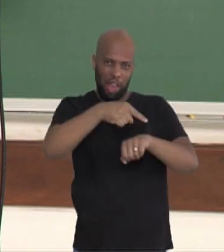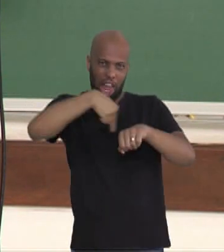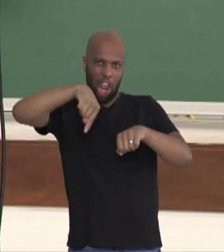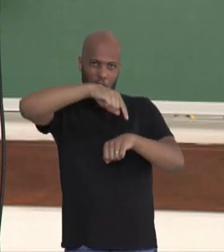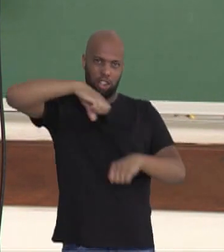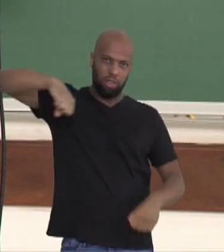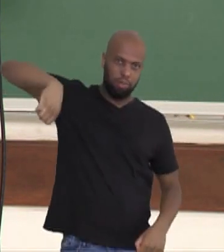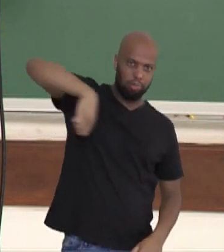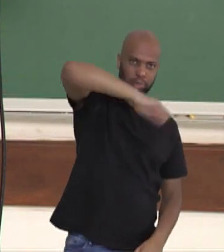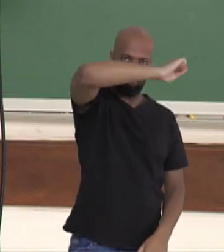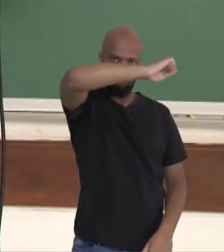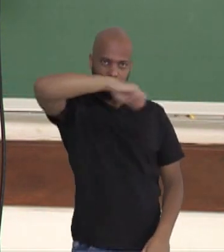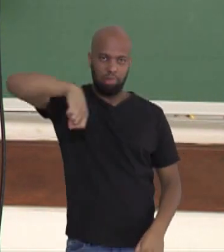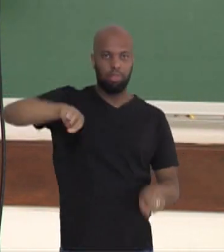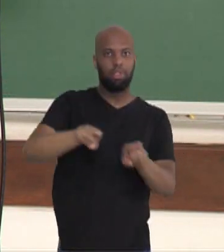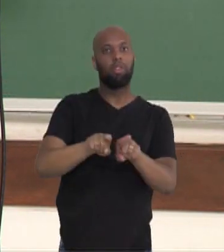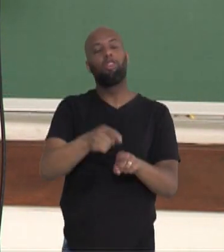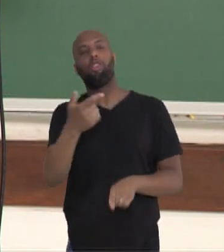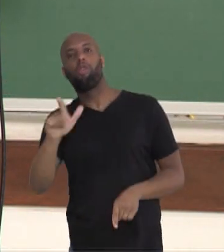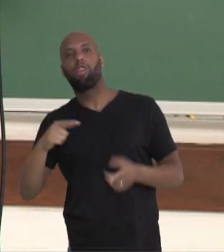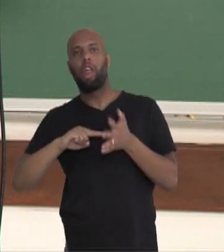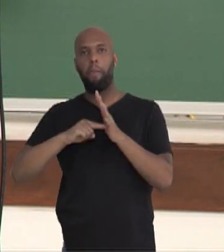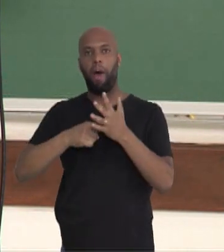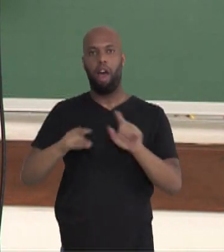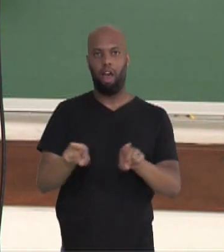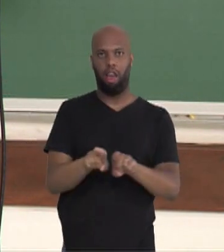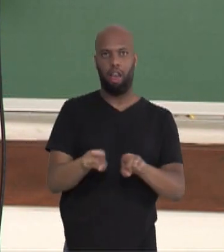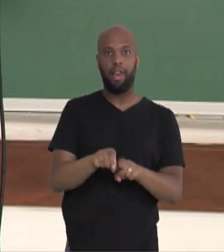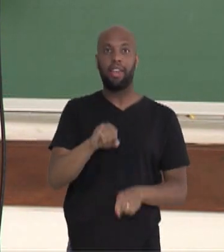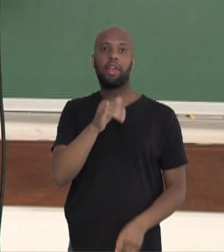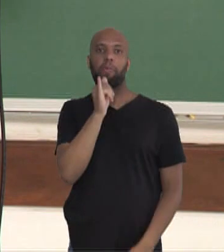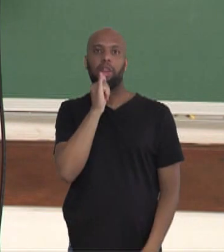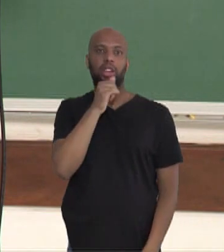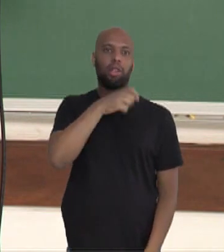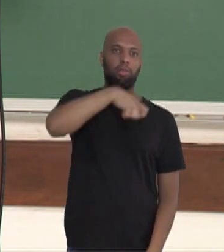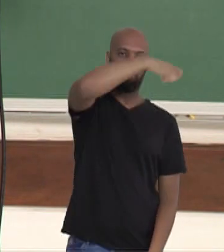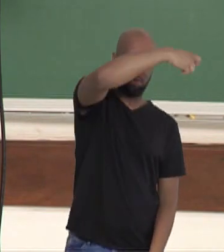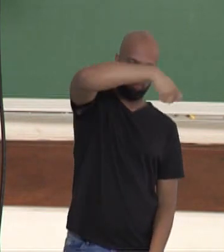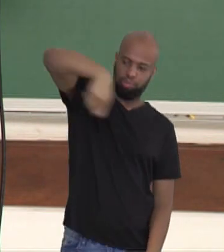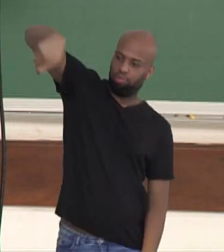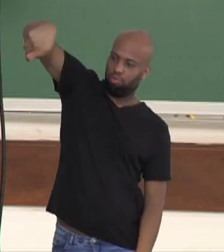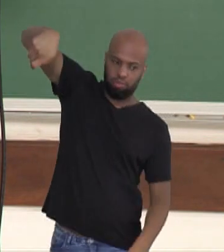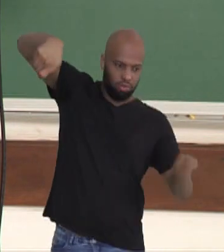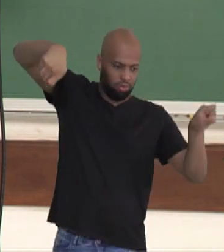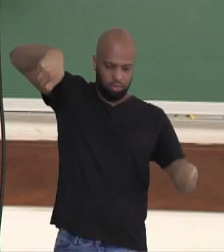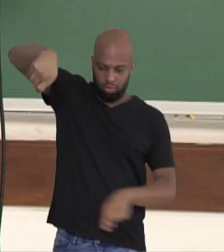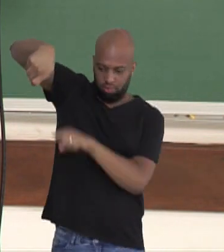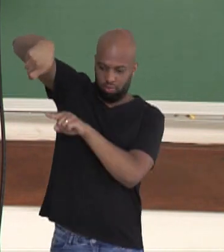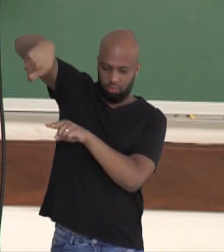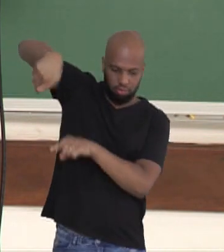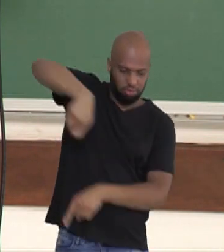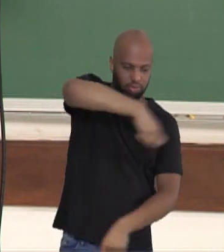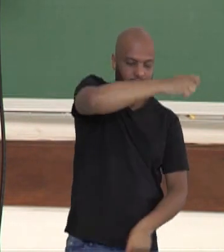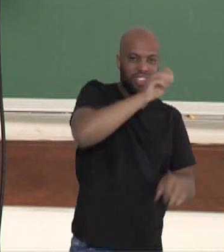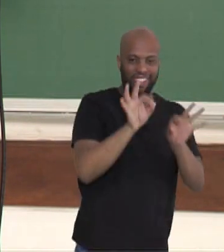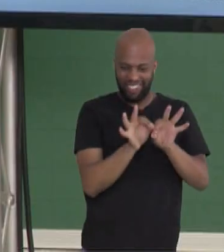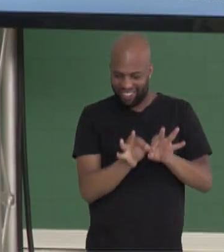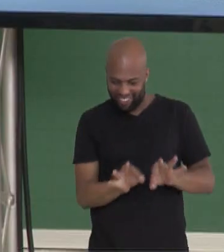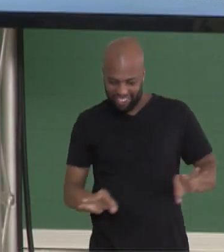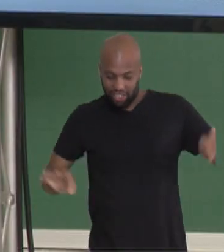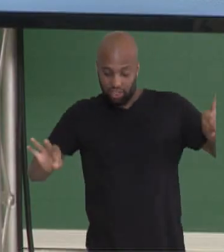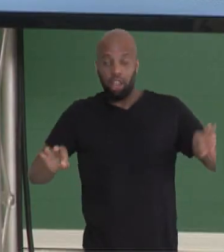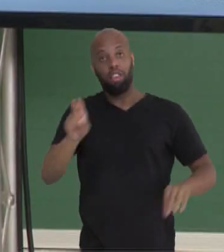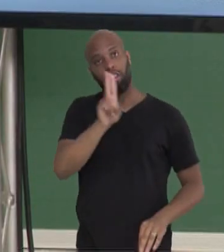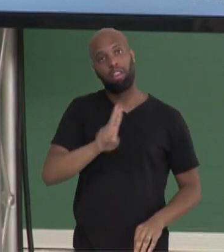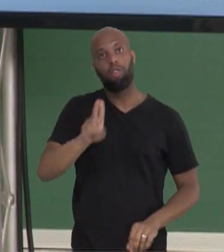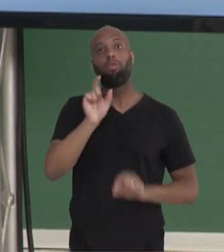outras máquinas. Para calcular, por exemplo, quanto esse pêndulo vai balançar, qual a distância desse pêndulo, a gente vai estar trabalhando